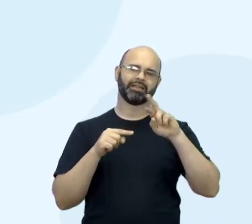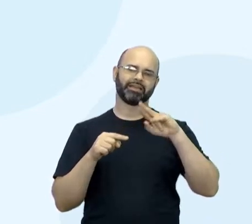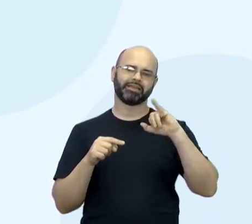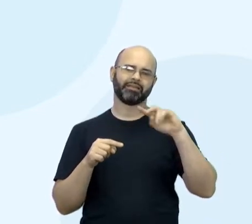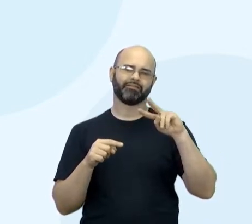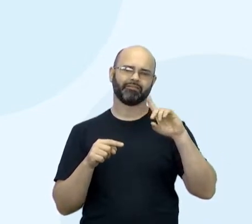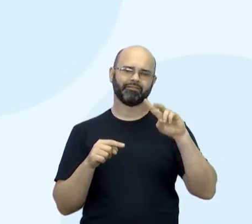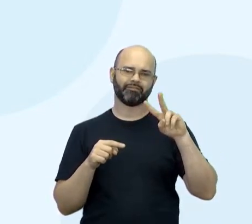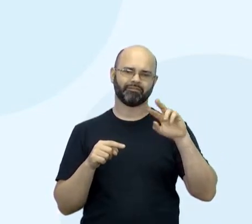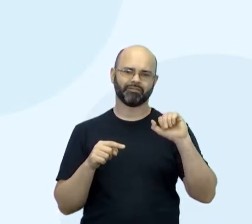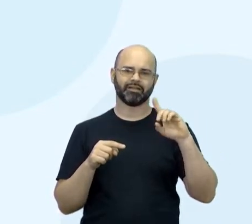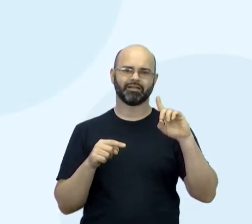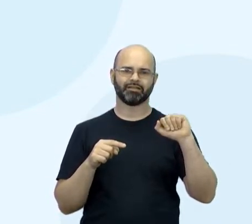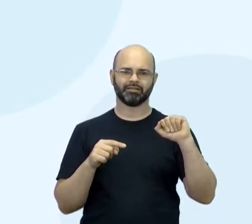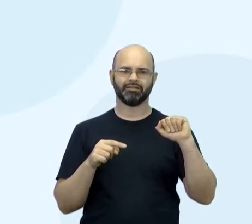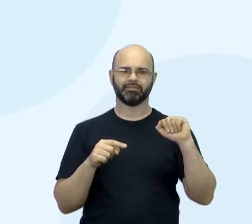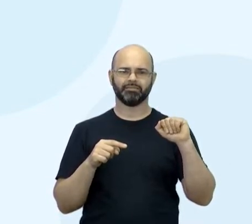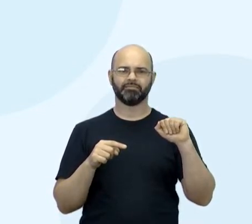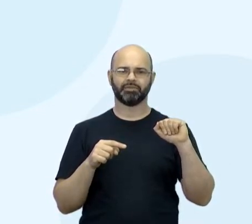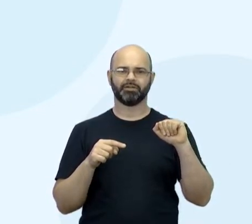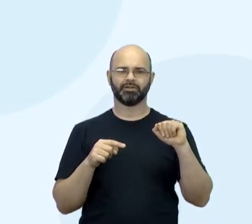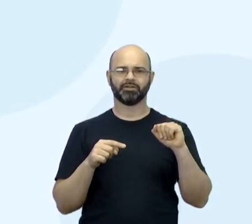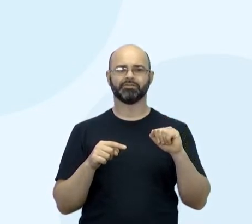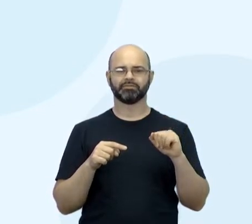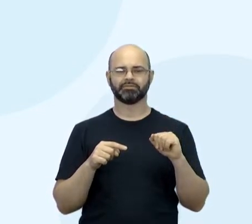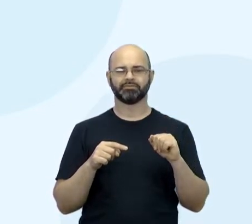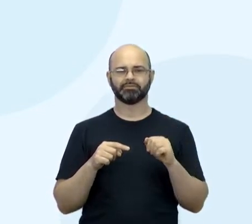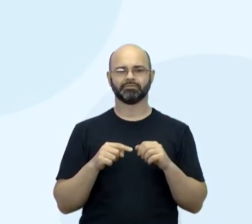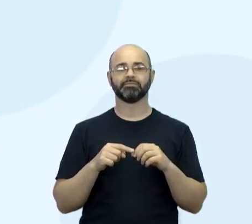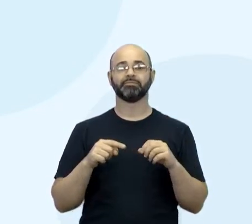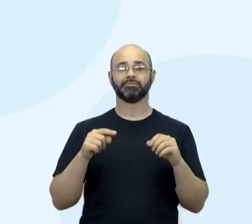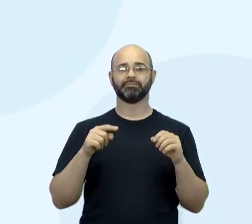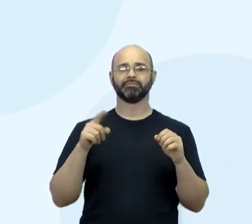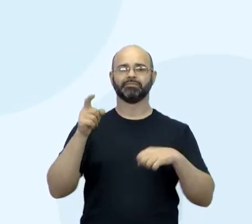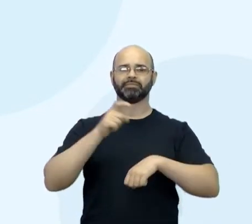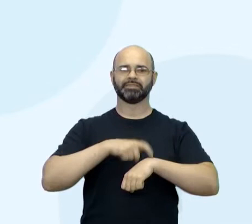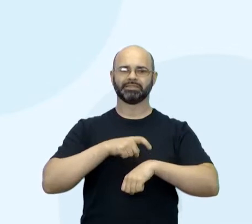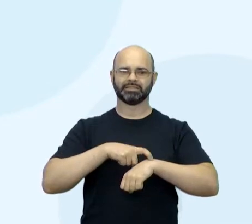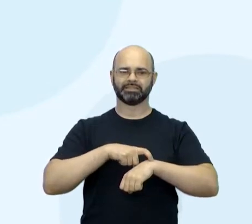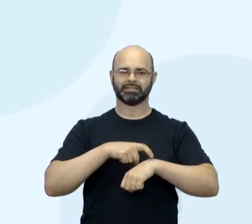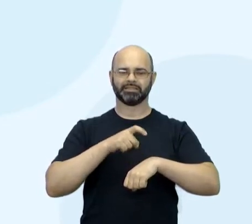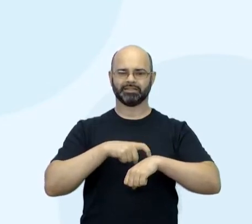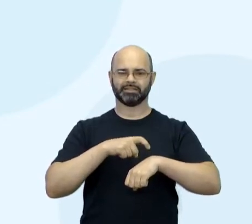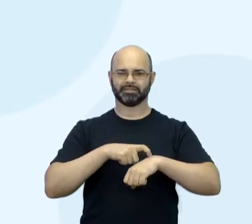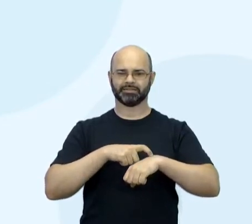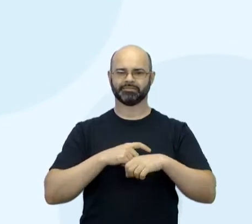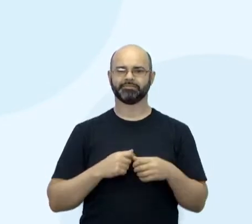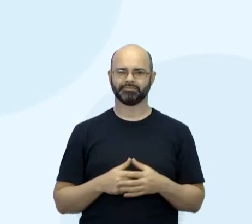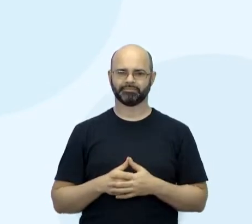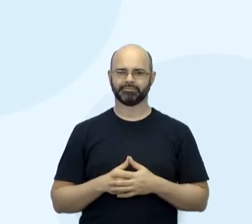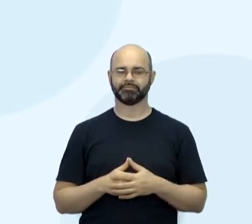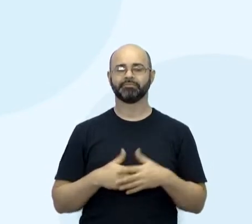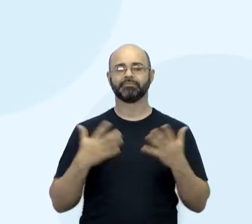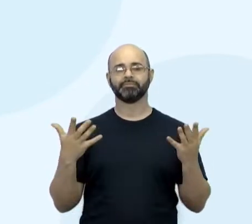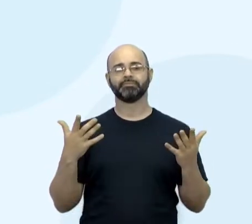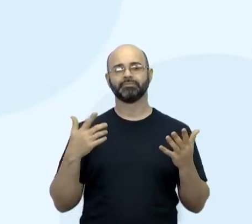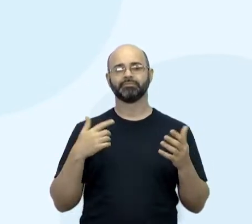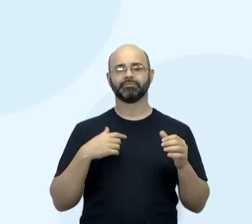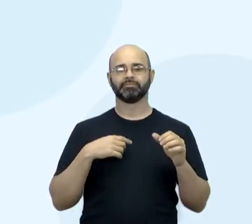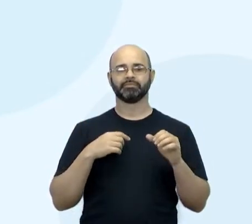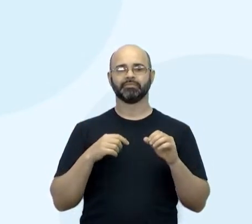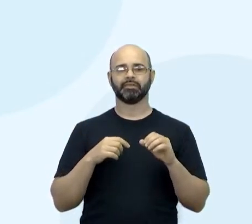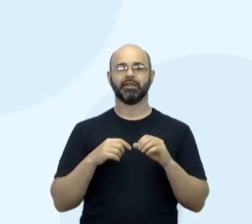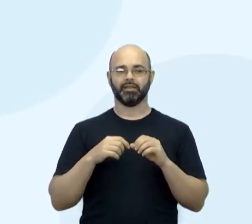caso, ao quadrado do B, o campo magnético, e o tempo, a derivada no tempo, certo? Aí eu posso montar uma equação de